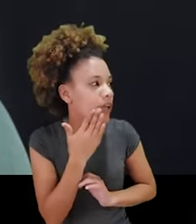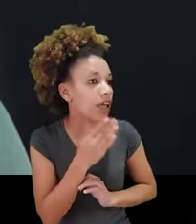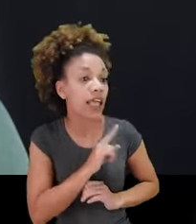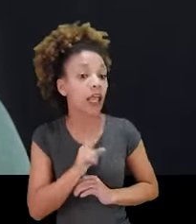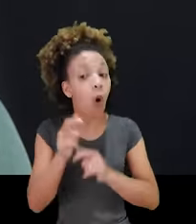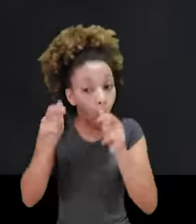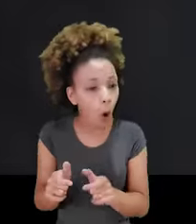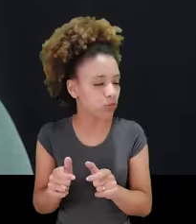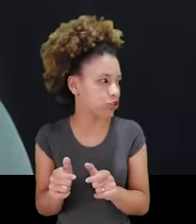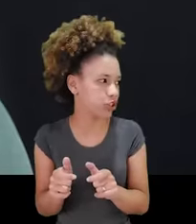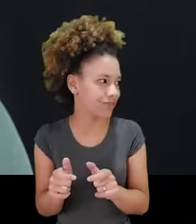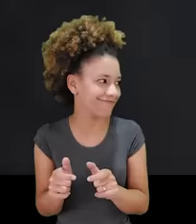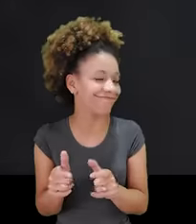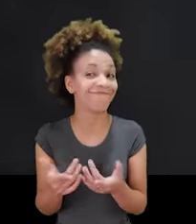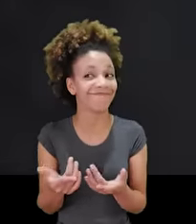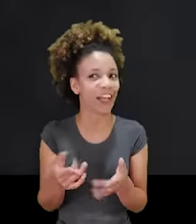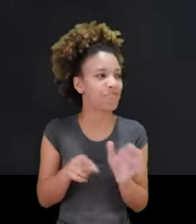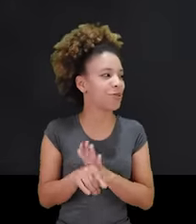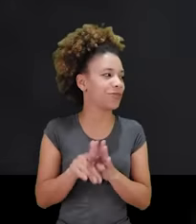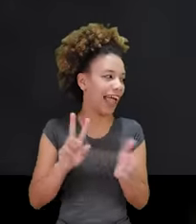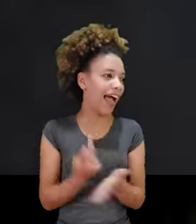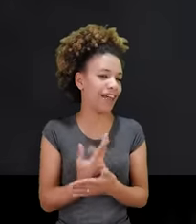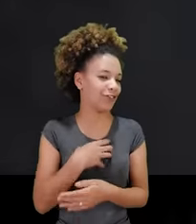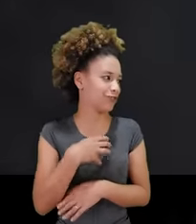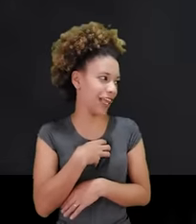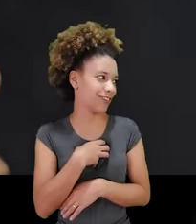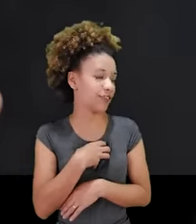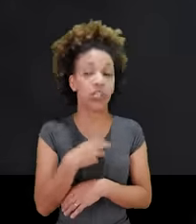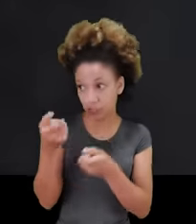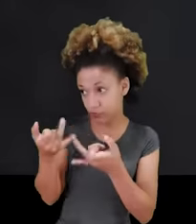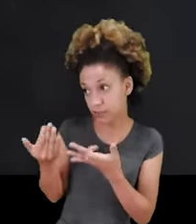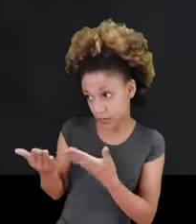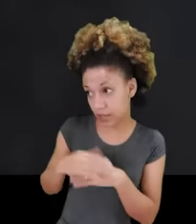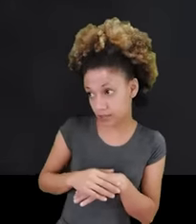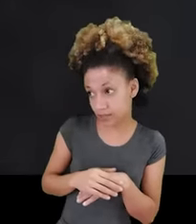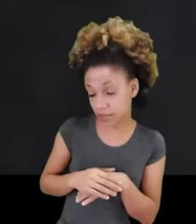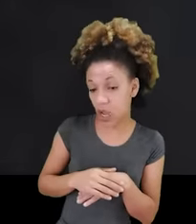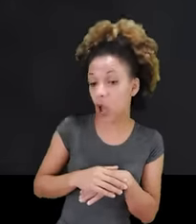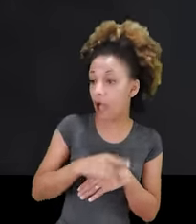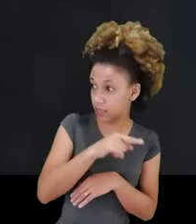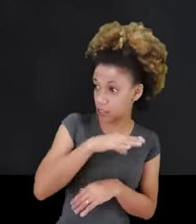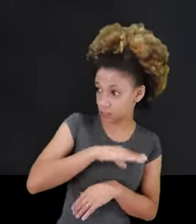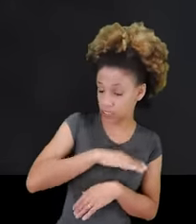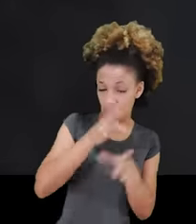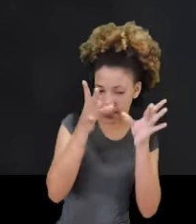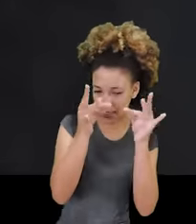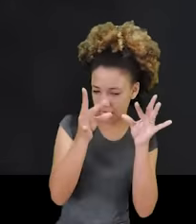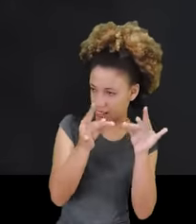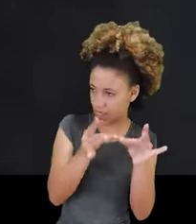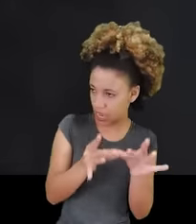ele tem uma coisa meio, sei. Sei. É uma coisa... Tens de perguntar se quer saber. Ok, eu vou explicar. Mas aqui em Portugal ele explica